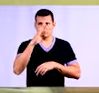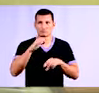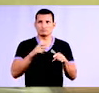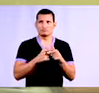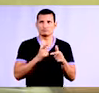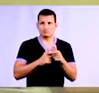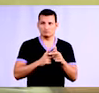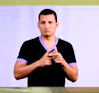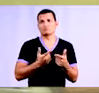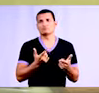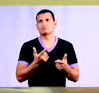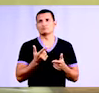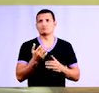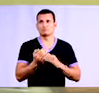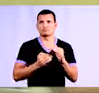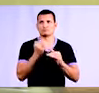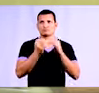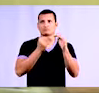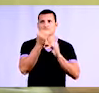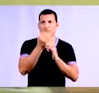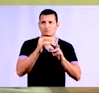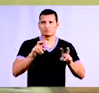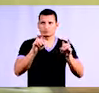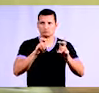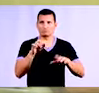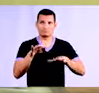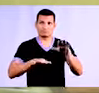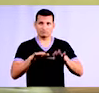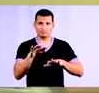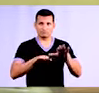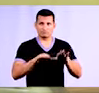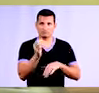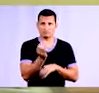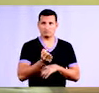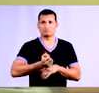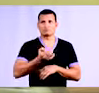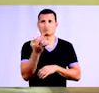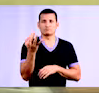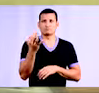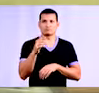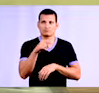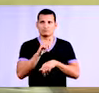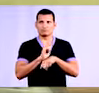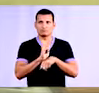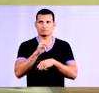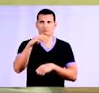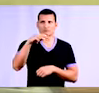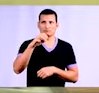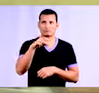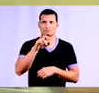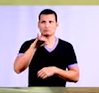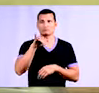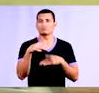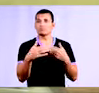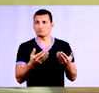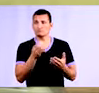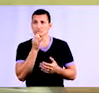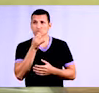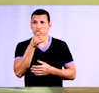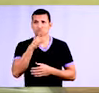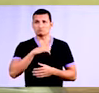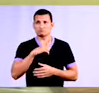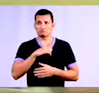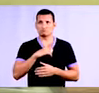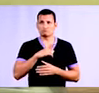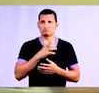o desempenho do computador depende muito da quantidade de memória, desse gerenciamento de memória. Então não adianta você ter um processador